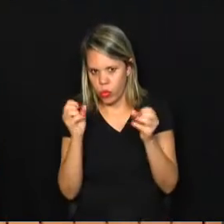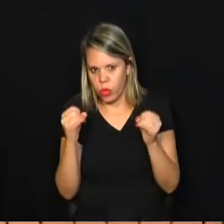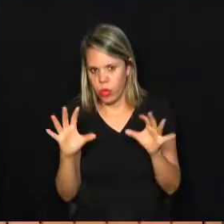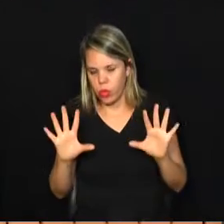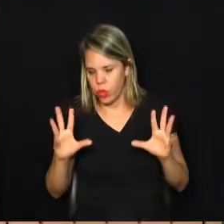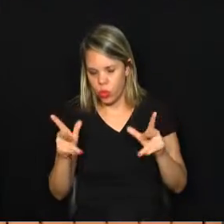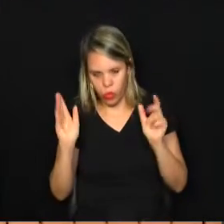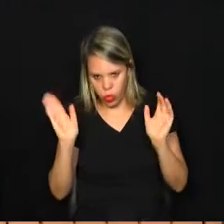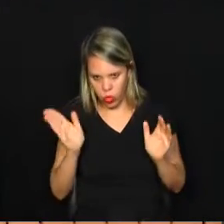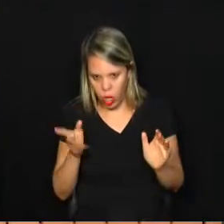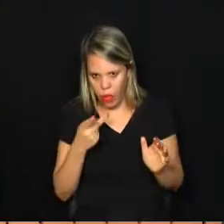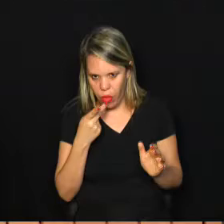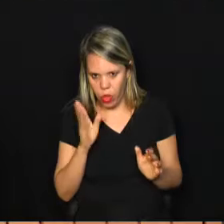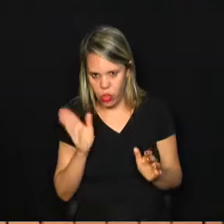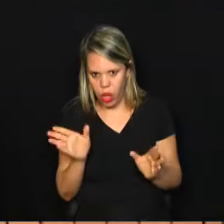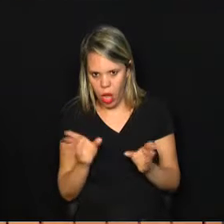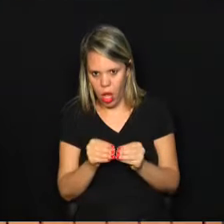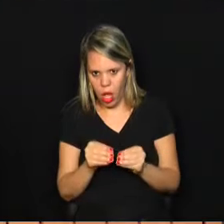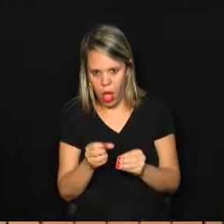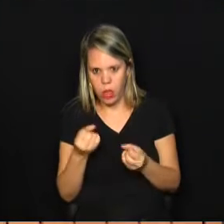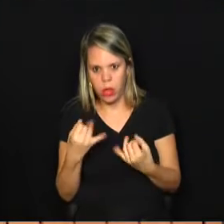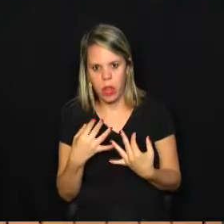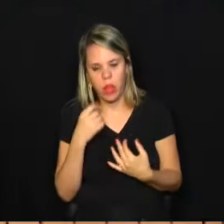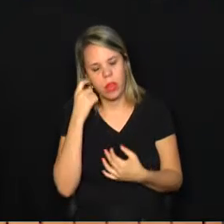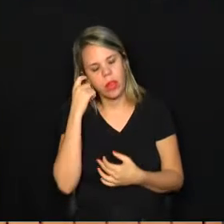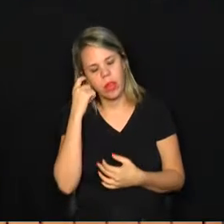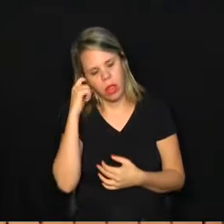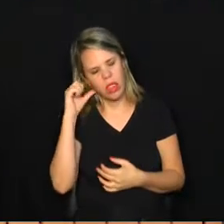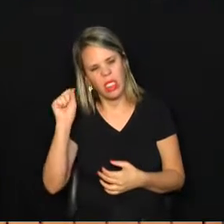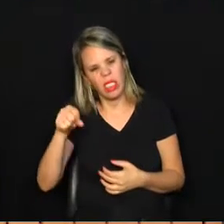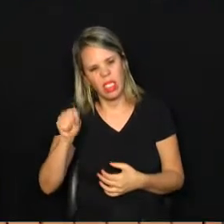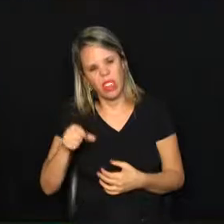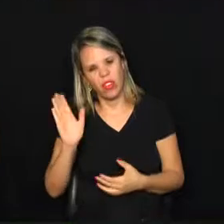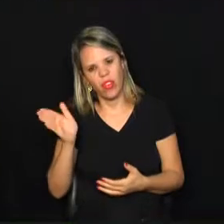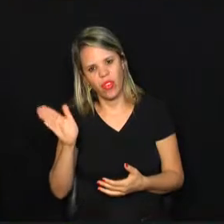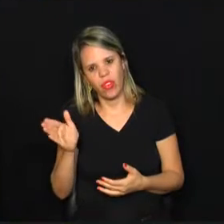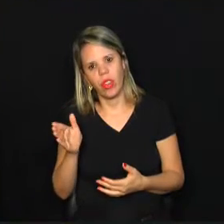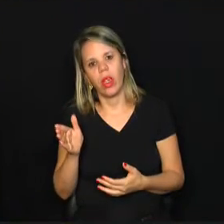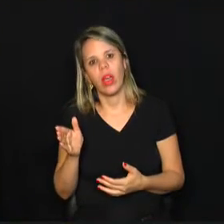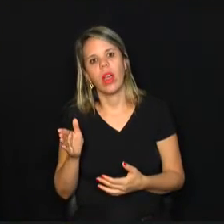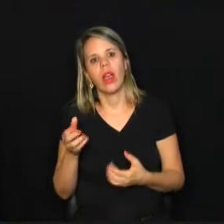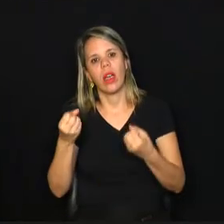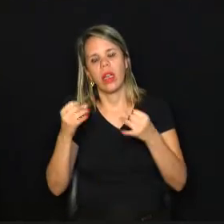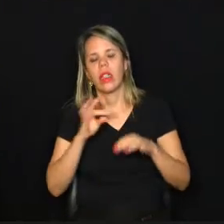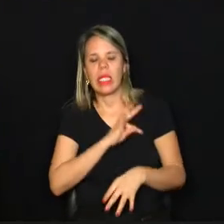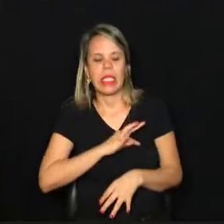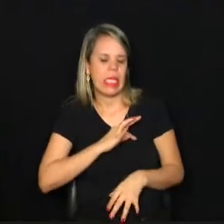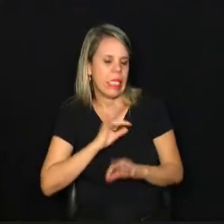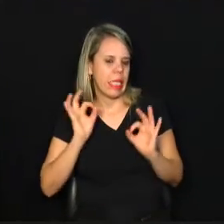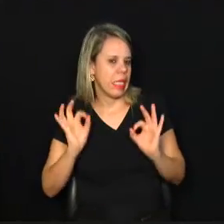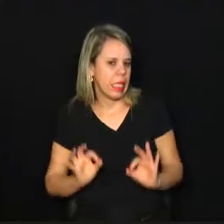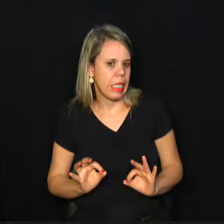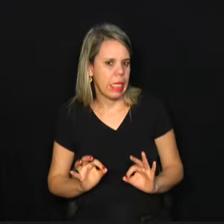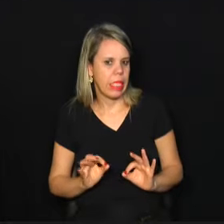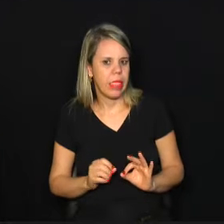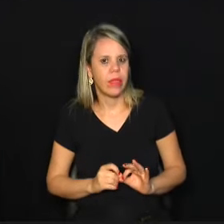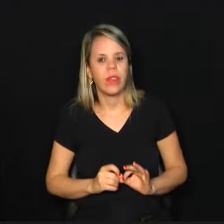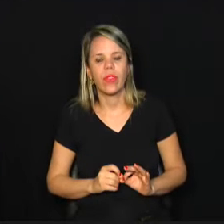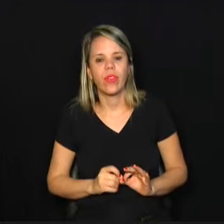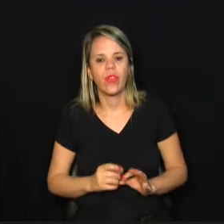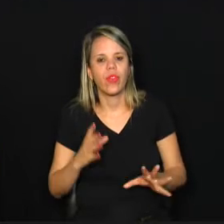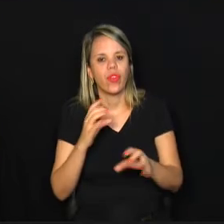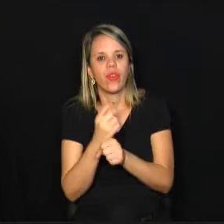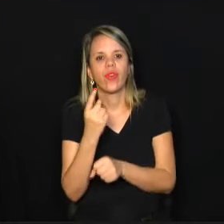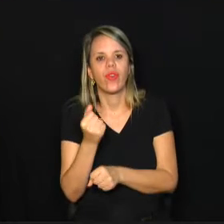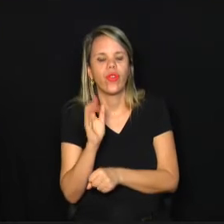as explicações? Acredito que sim, a partir do momento que ela fez essa explicação técnica, a parte